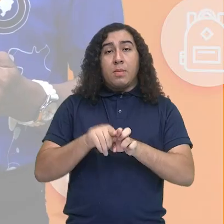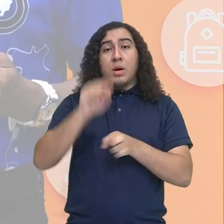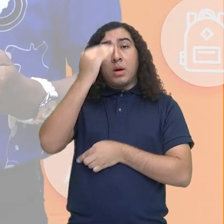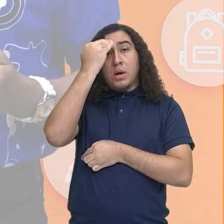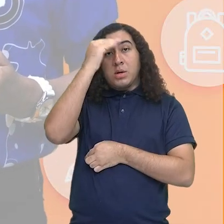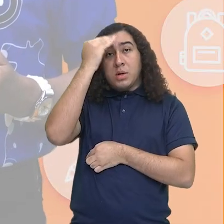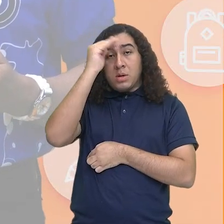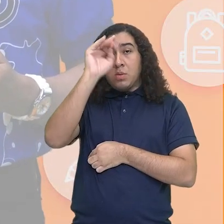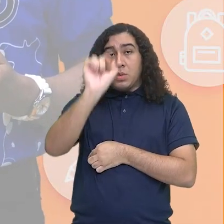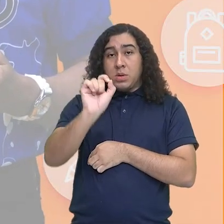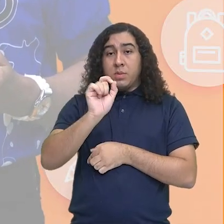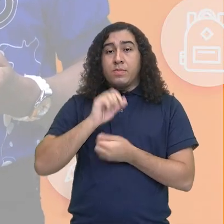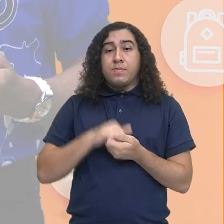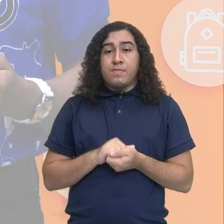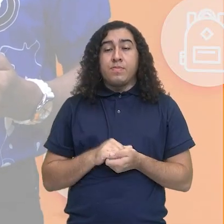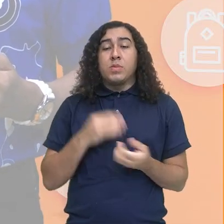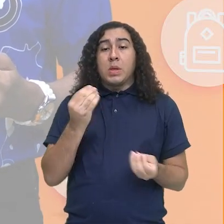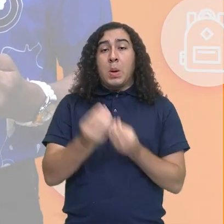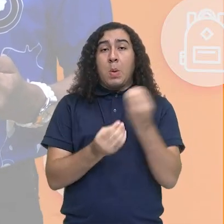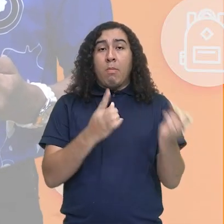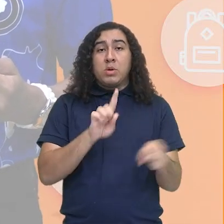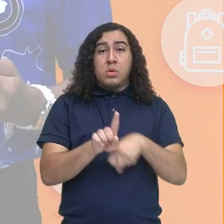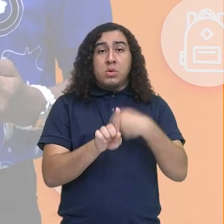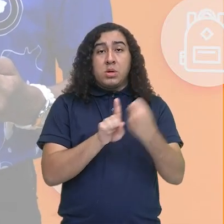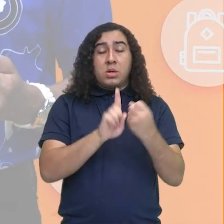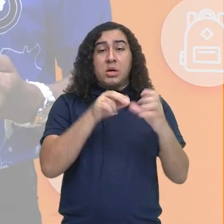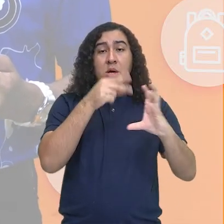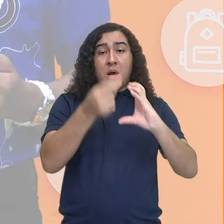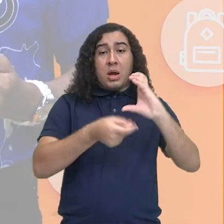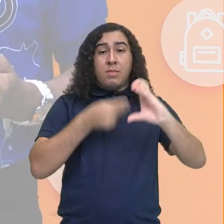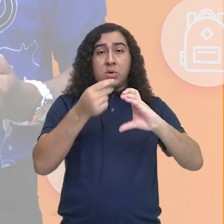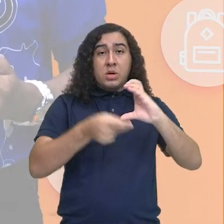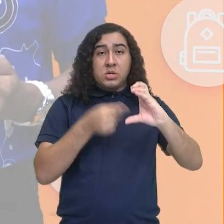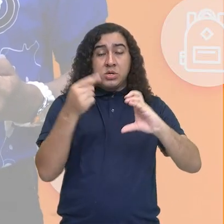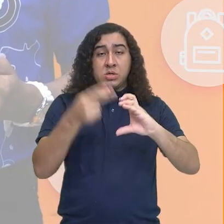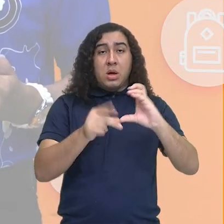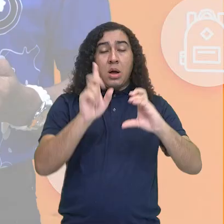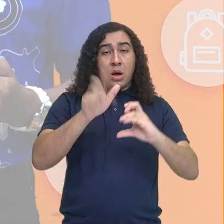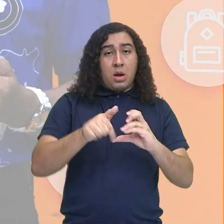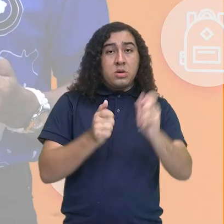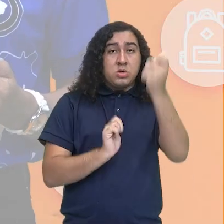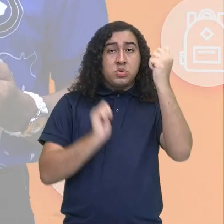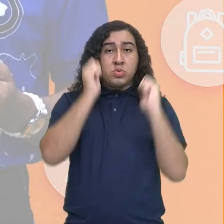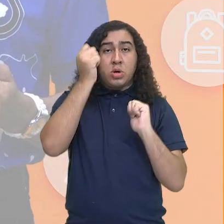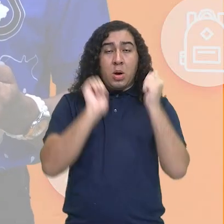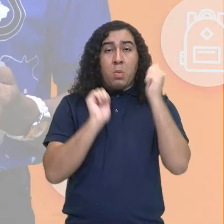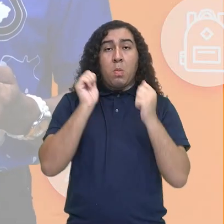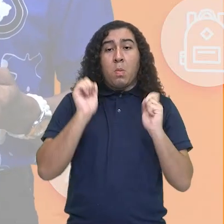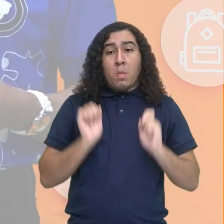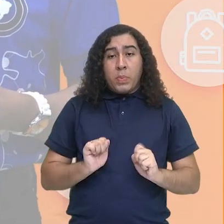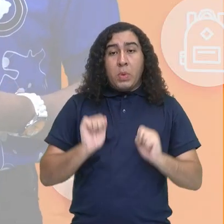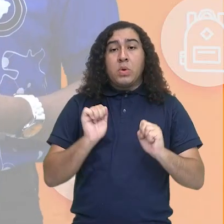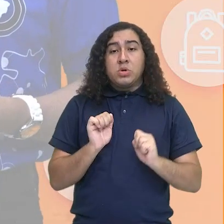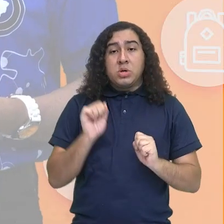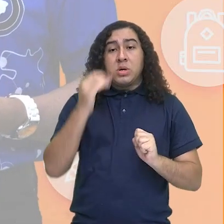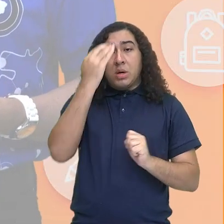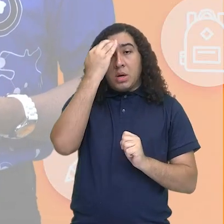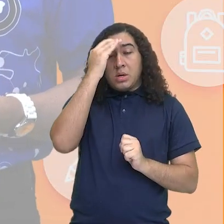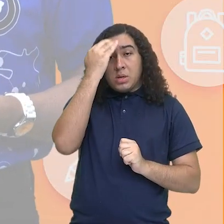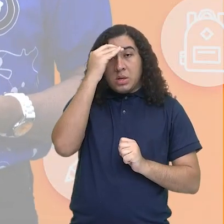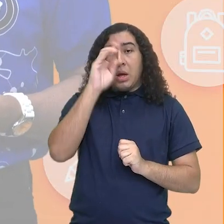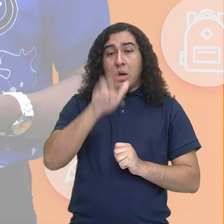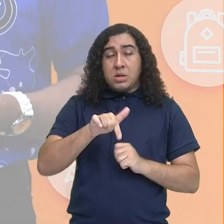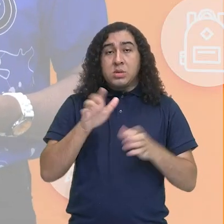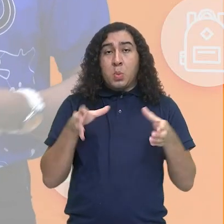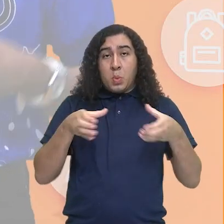entender como a sociedade capitalista industrial pode interferir naquele